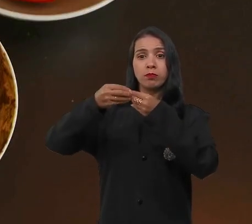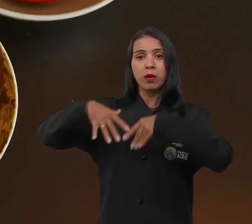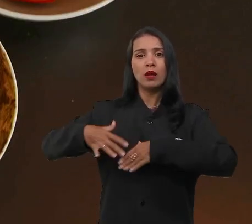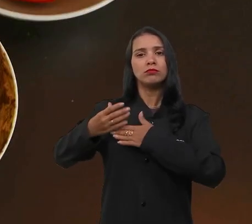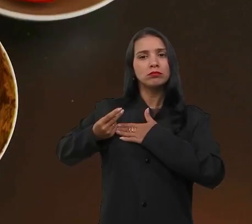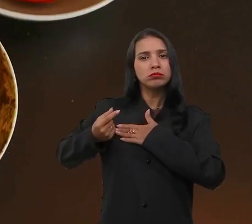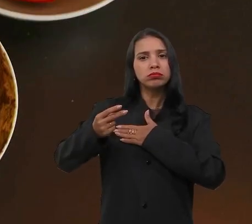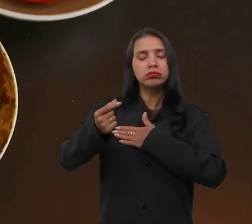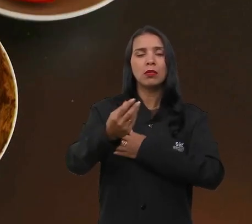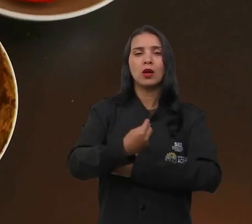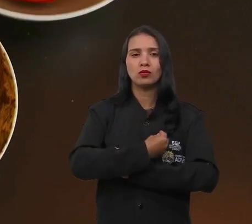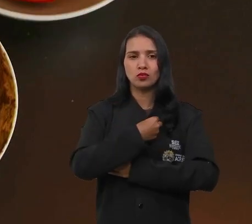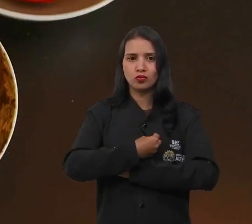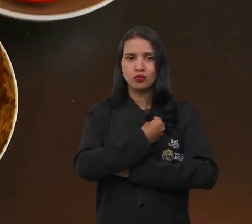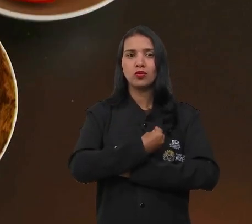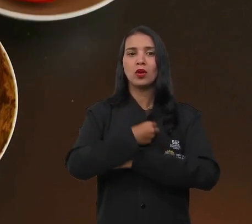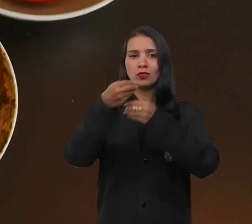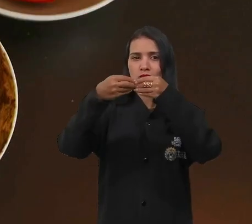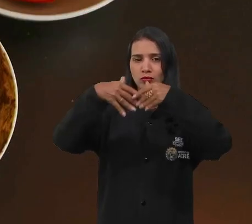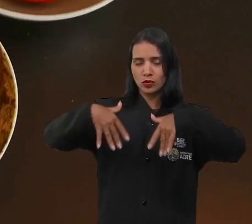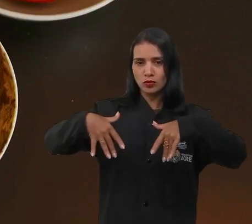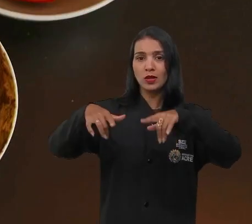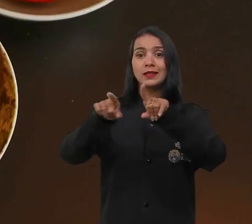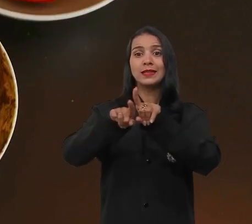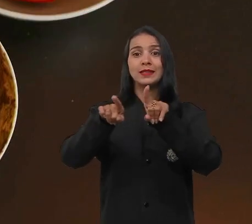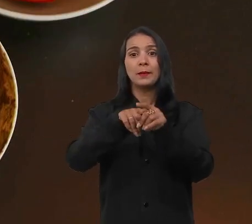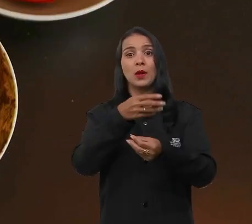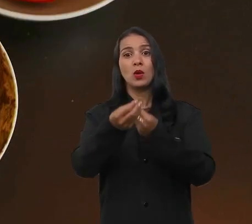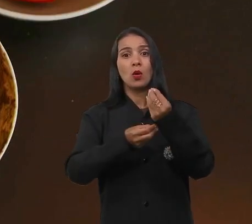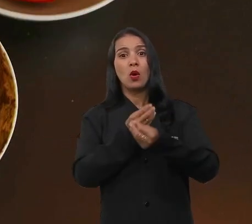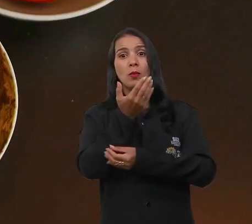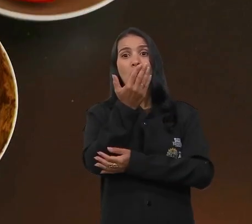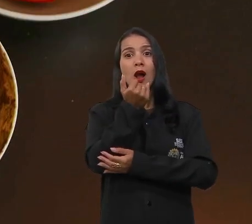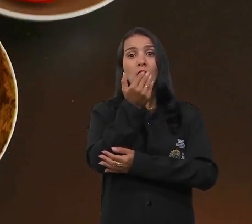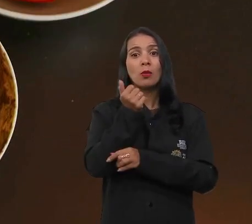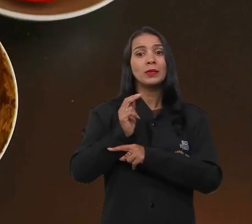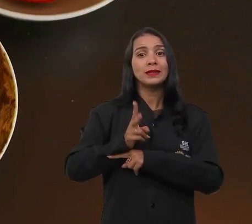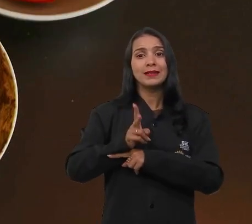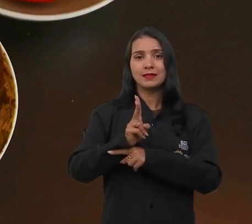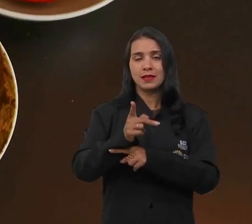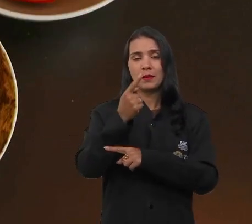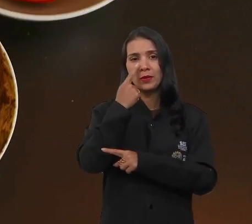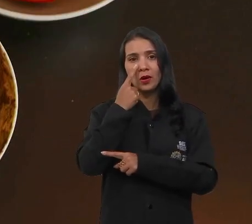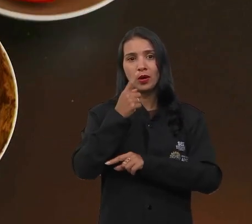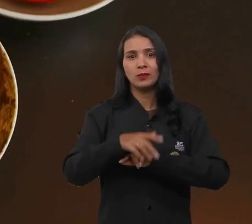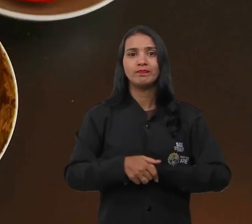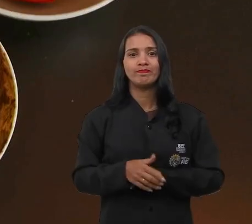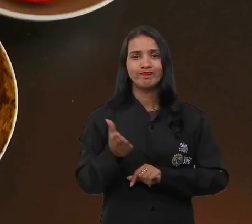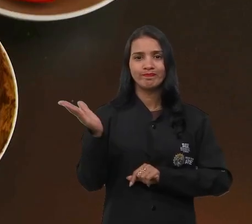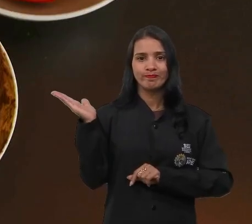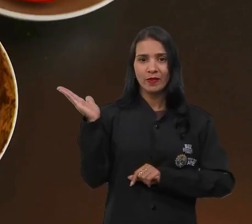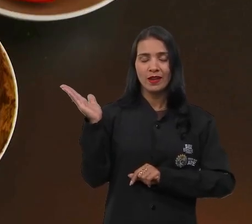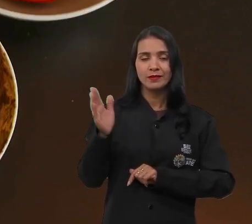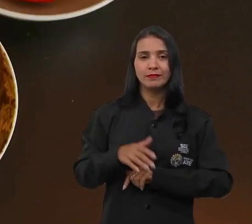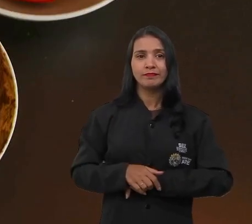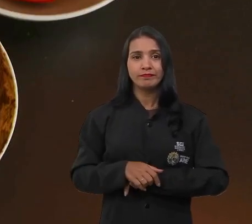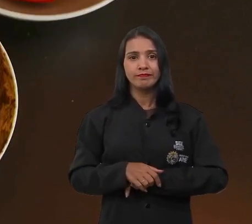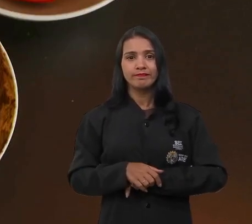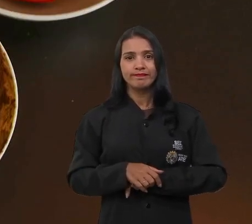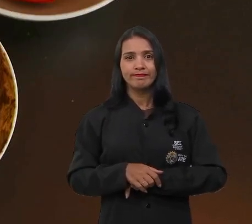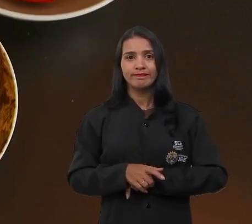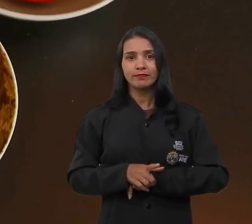prazo e também a questão, né, da ingestão frequente. Então, os embutidos, gente, eles vão ter o quê? Vão